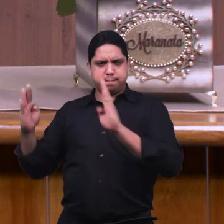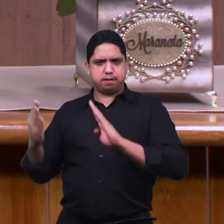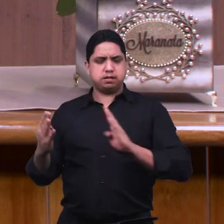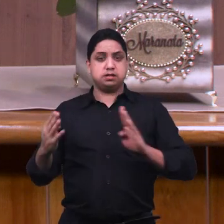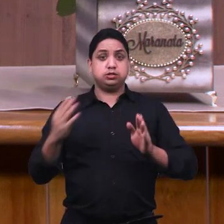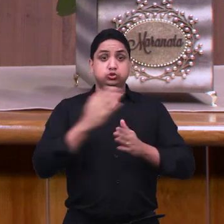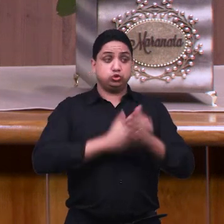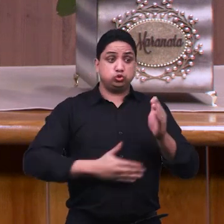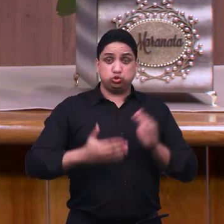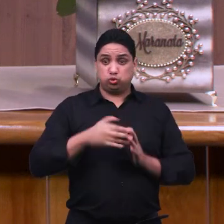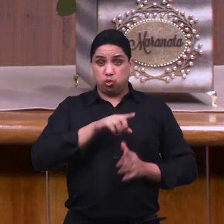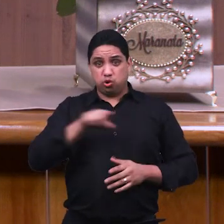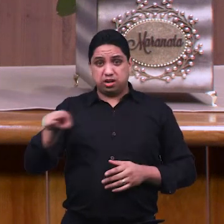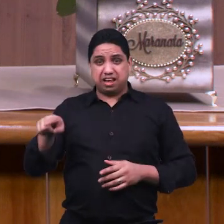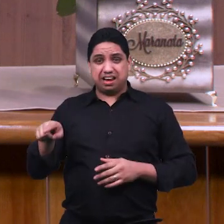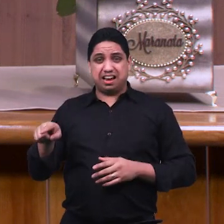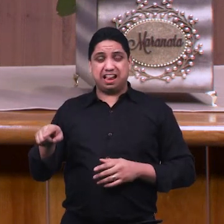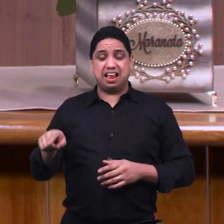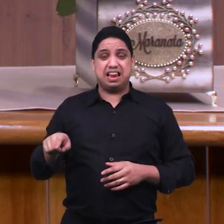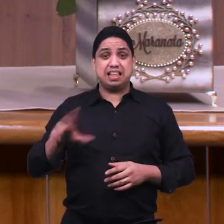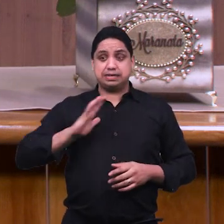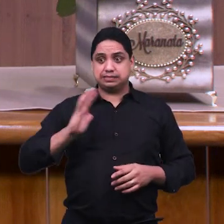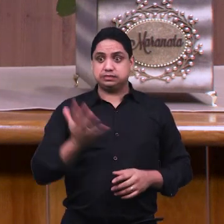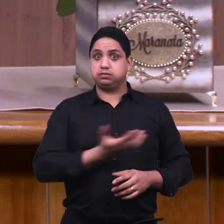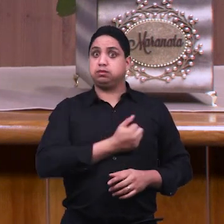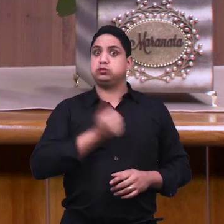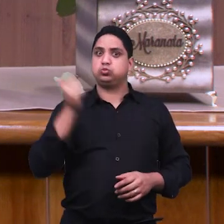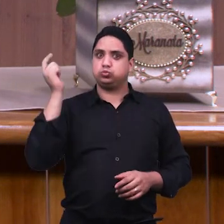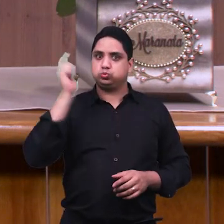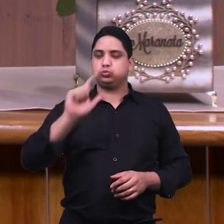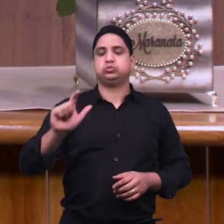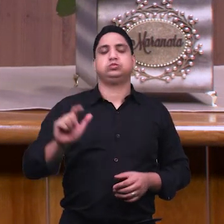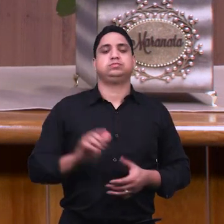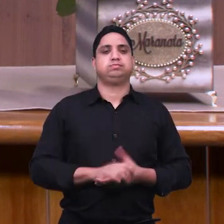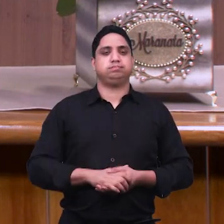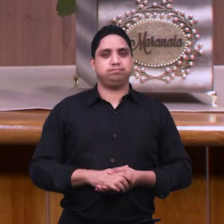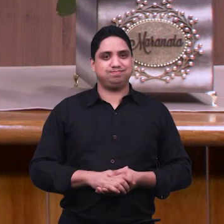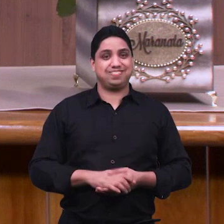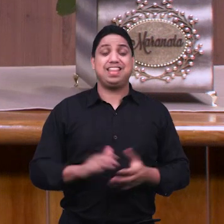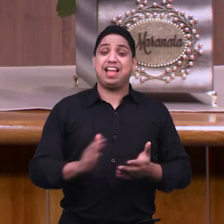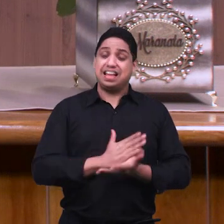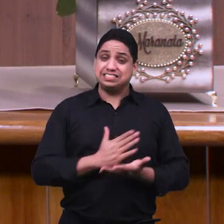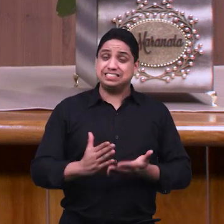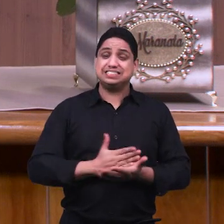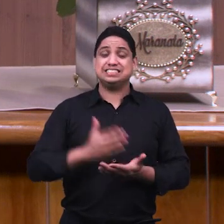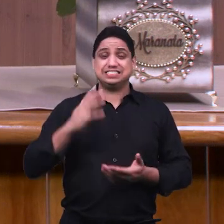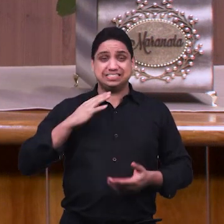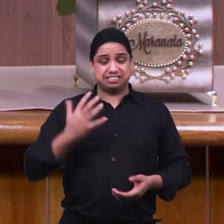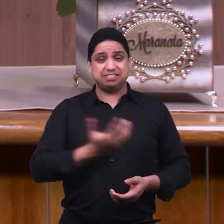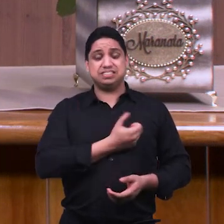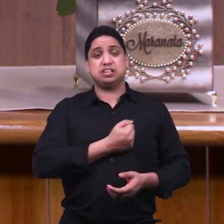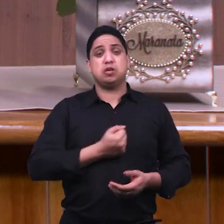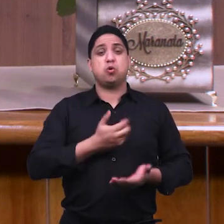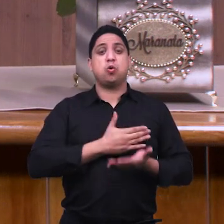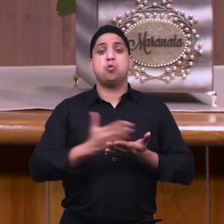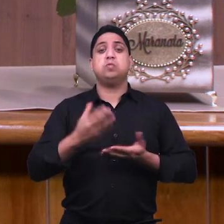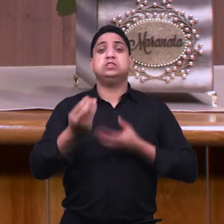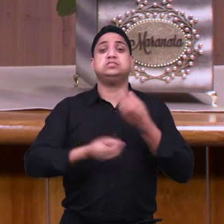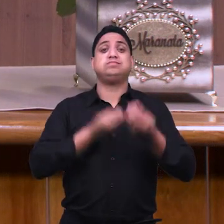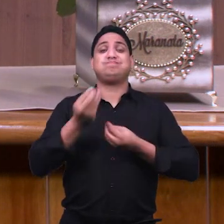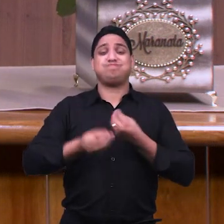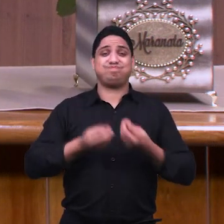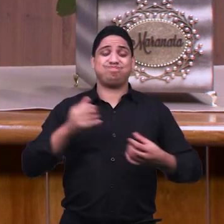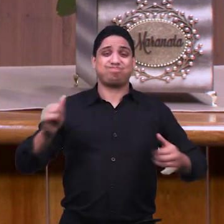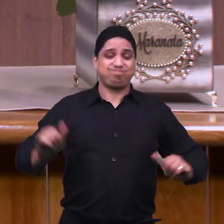cidade. A obra de Deus começou ali. Às vezes a obra de Deus começa num local com sofrimento, na sua vida, na sua casa, com